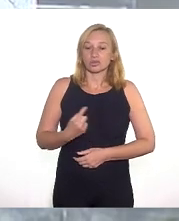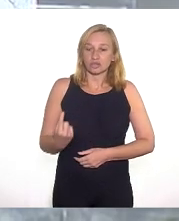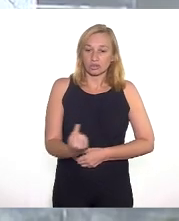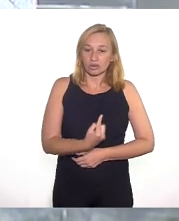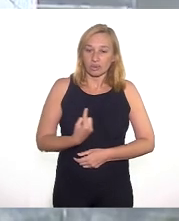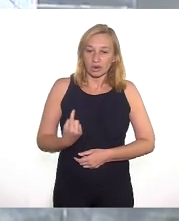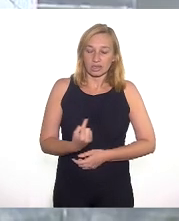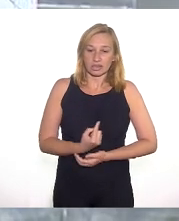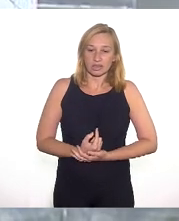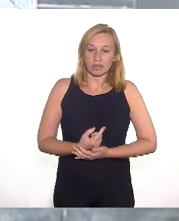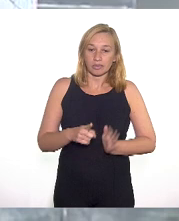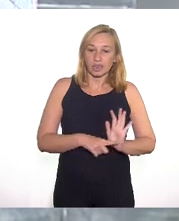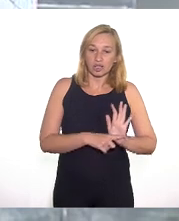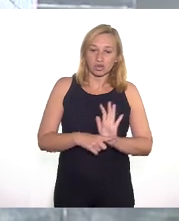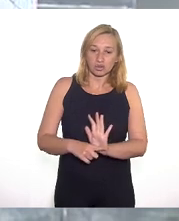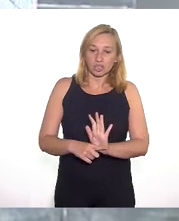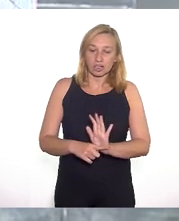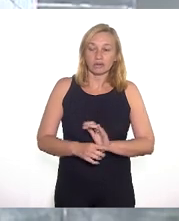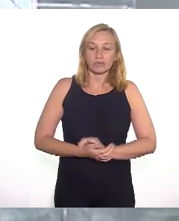que